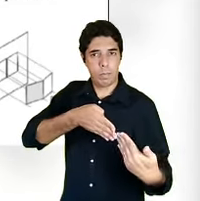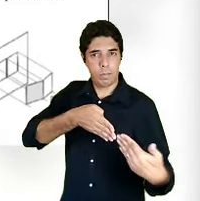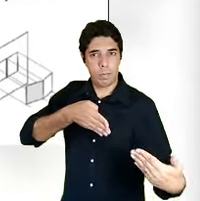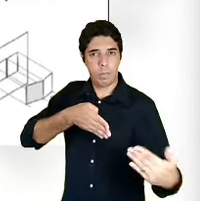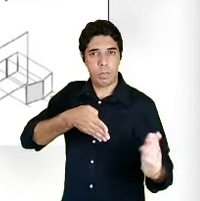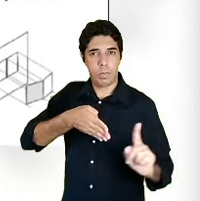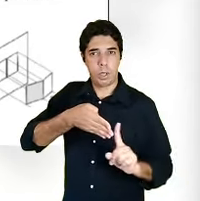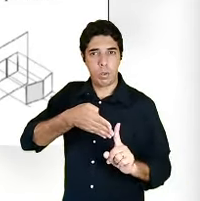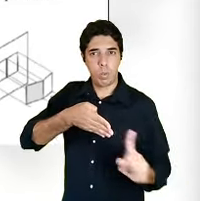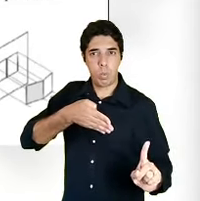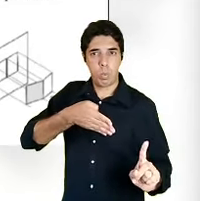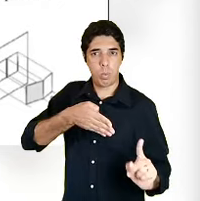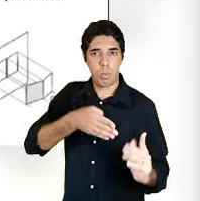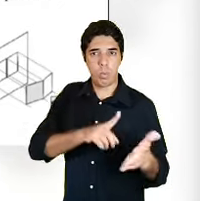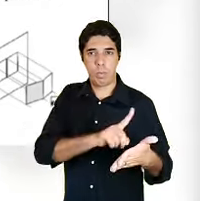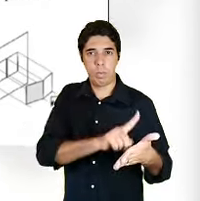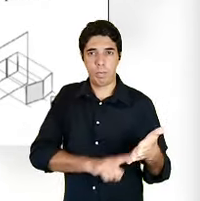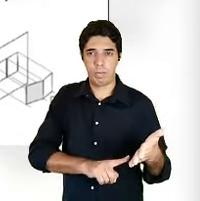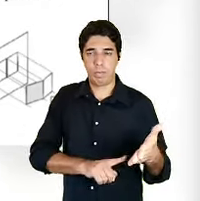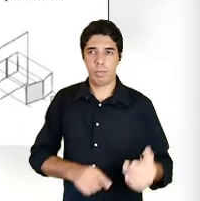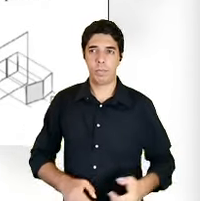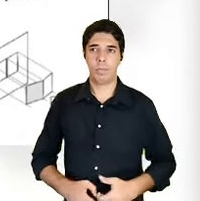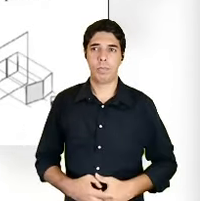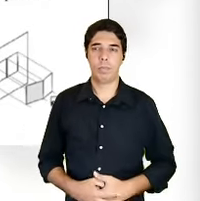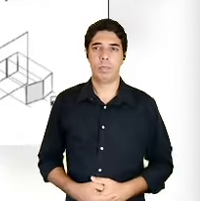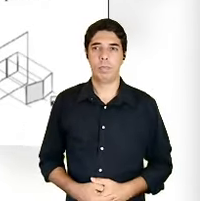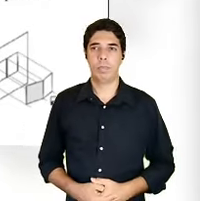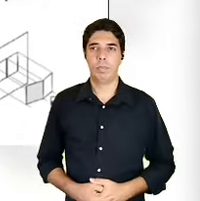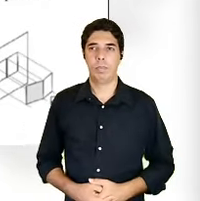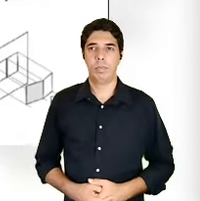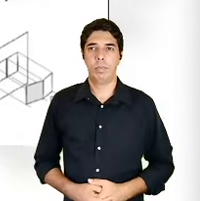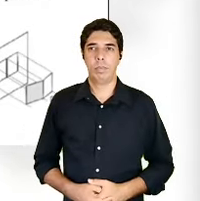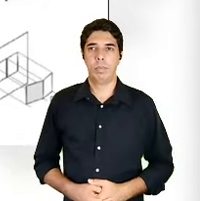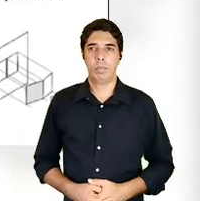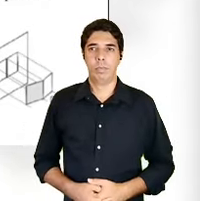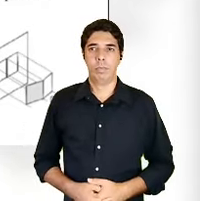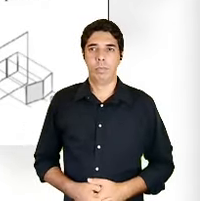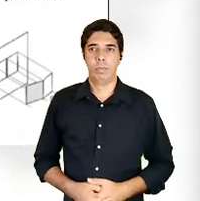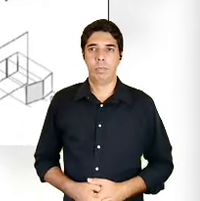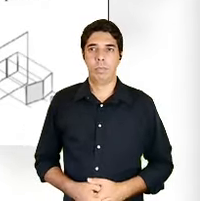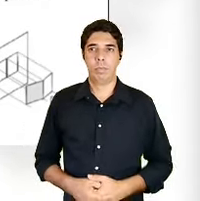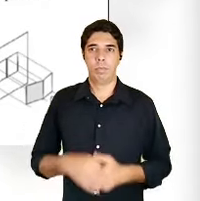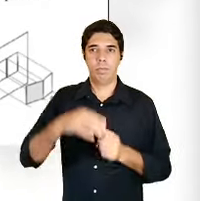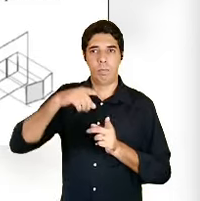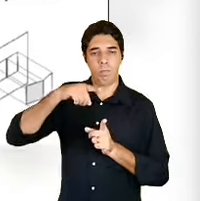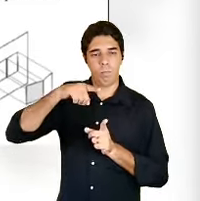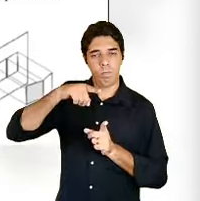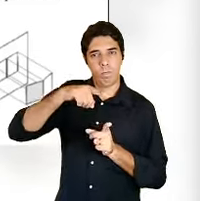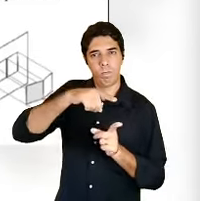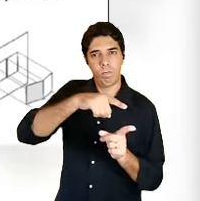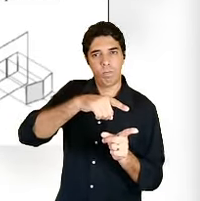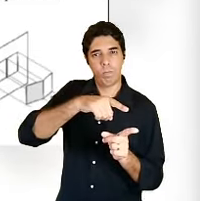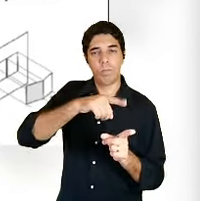que é determinada através das projetantes, né? Da interseção das projetantes com o plano